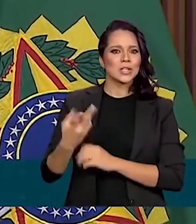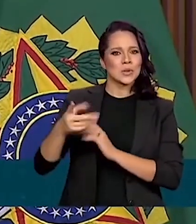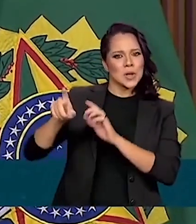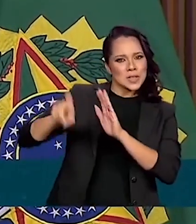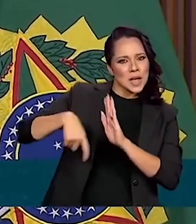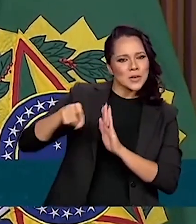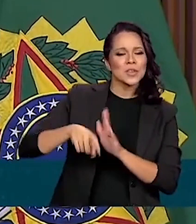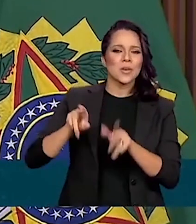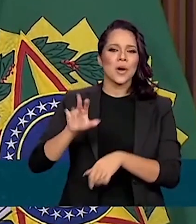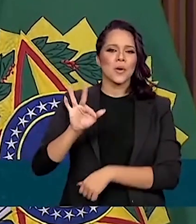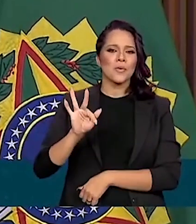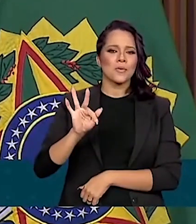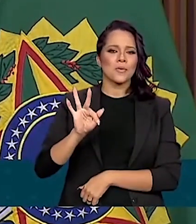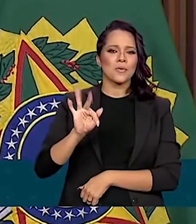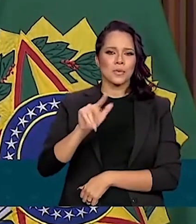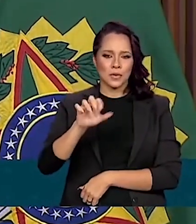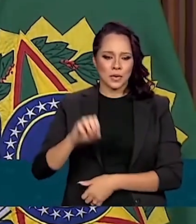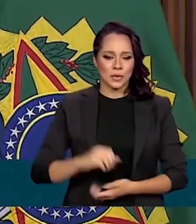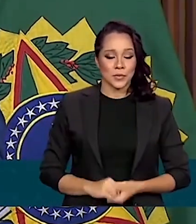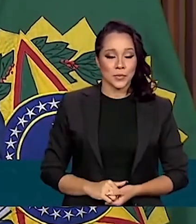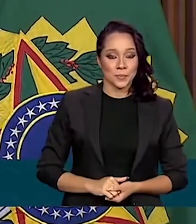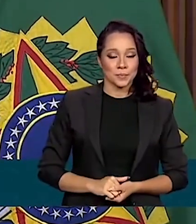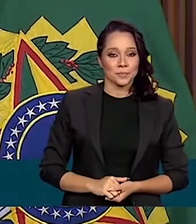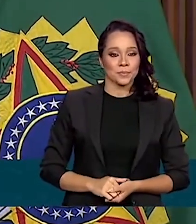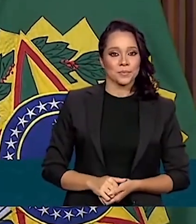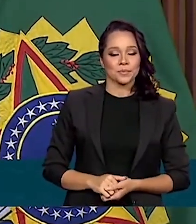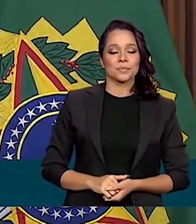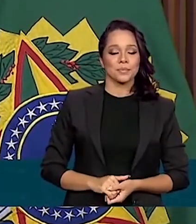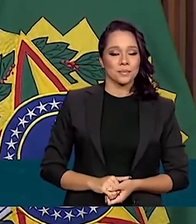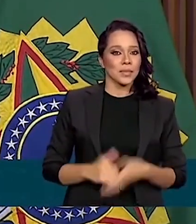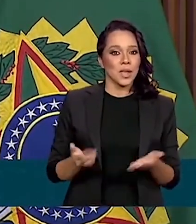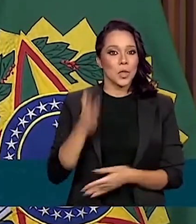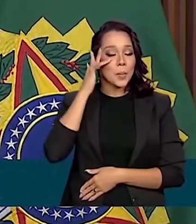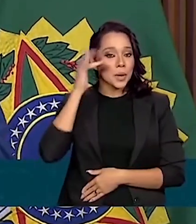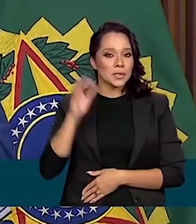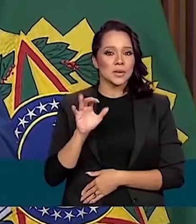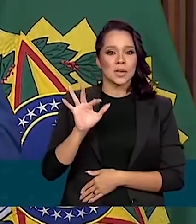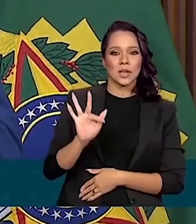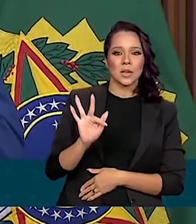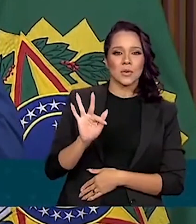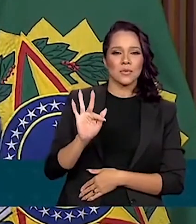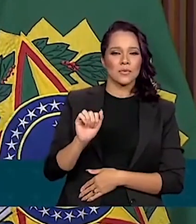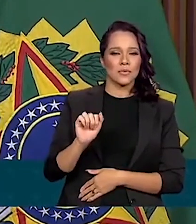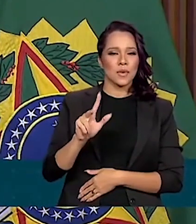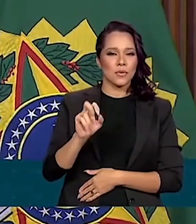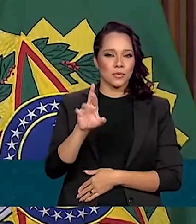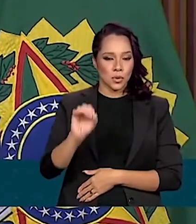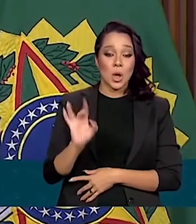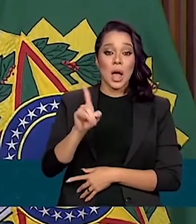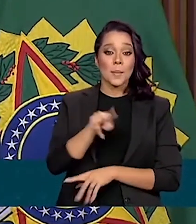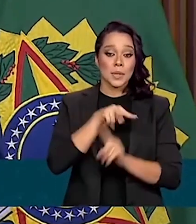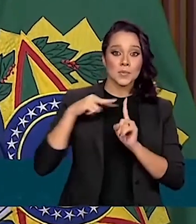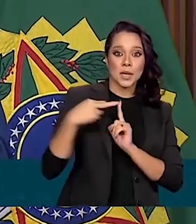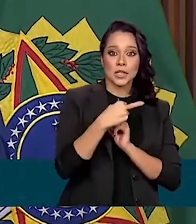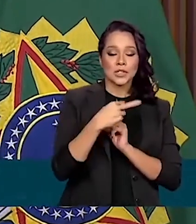como o companheiro Fávaro. Ou seja, eu penso que o Fávaro é a perspectiva